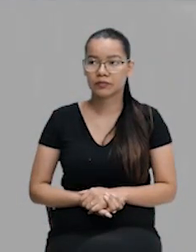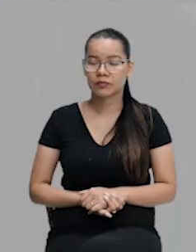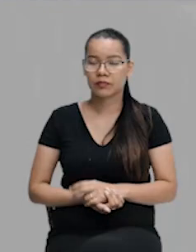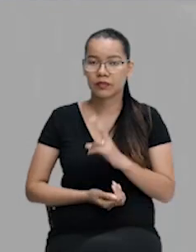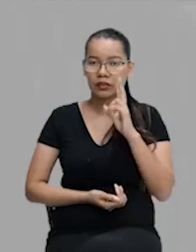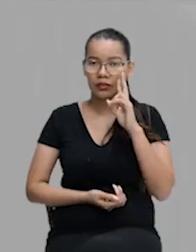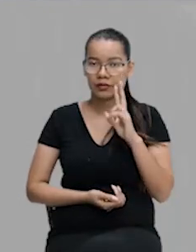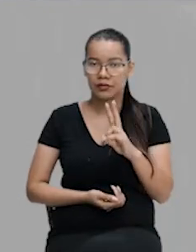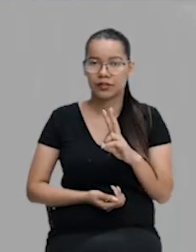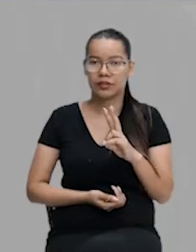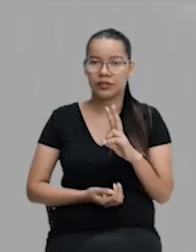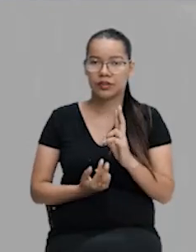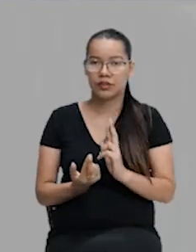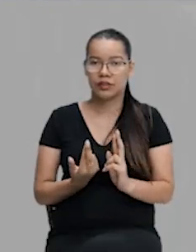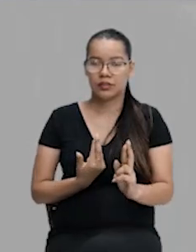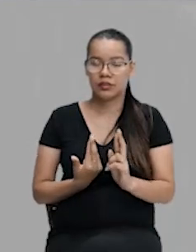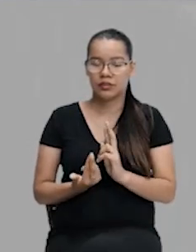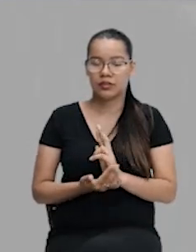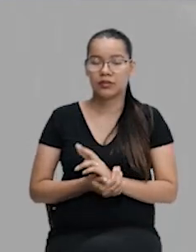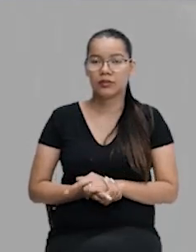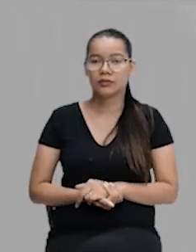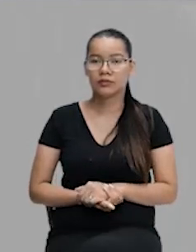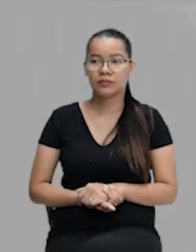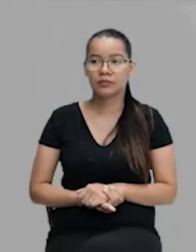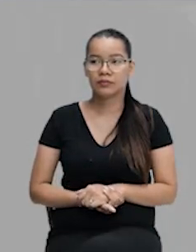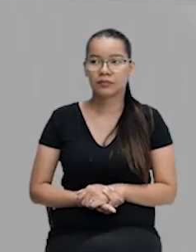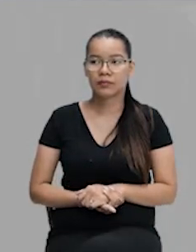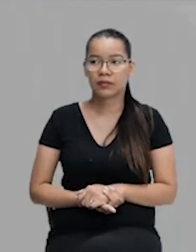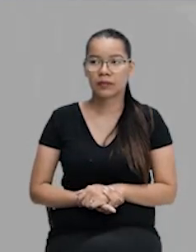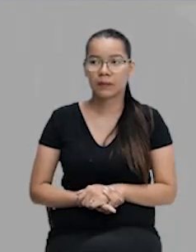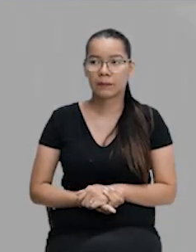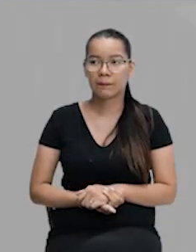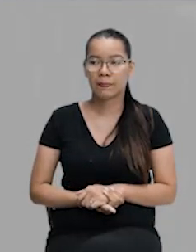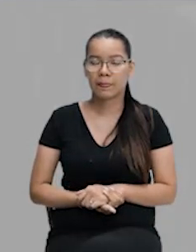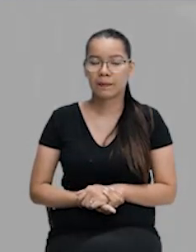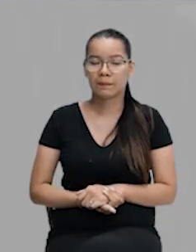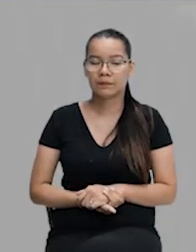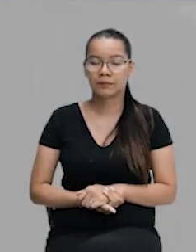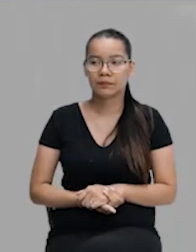reação do bicarbonato de sódio com o ácido. O bicarbonato é o